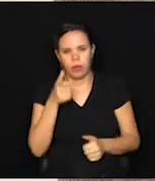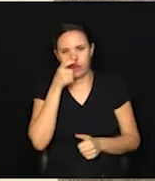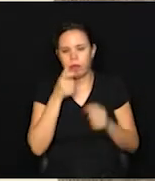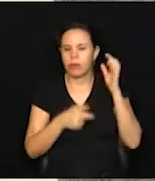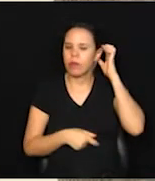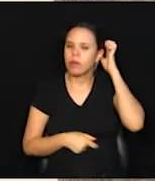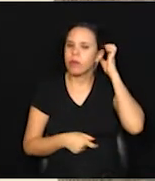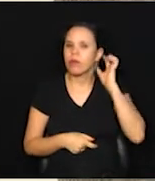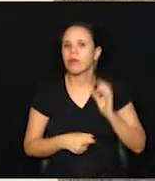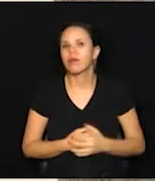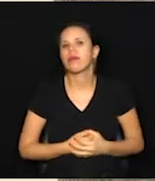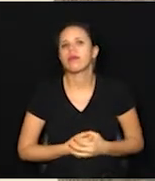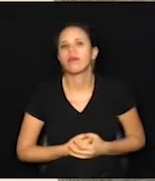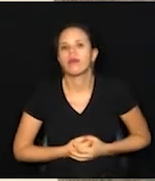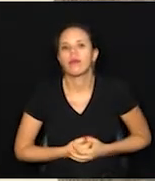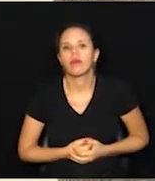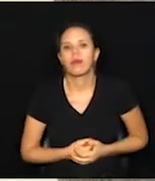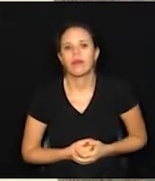então a reunião a partir de agora.